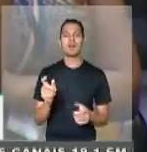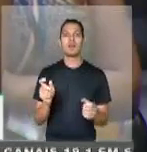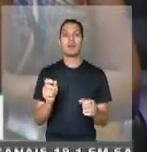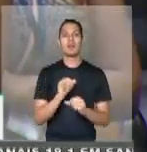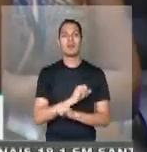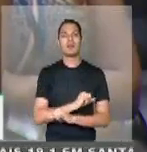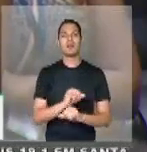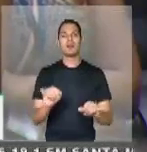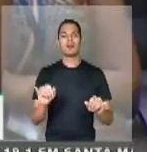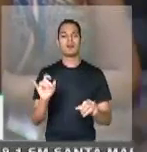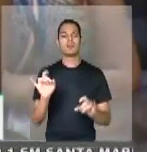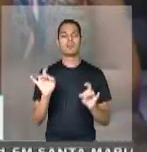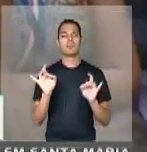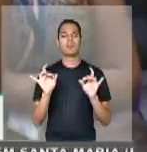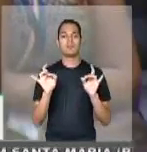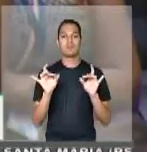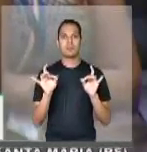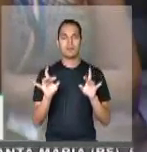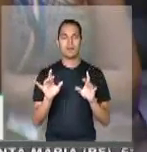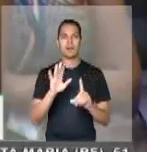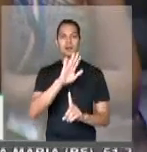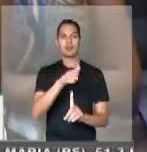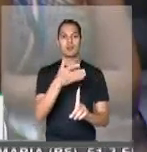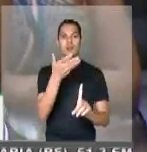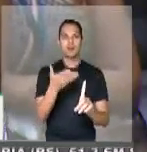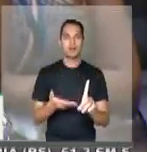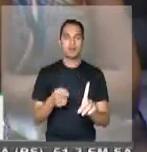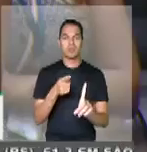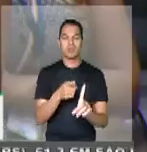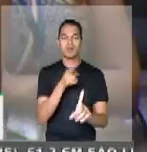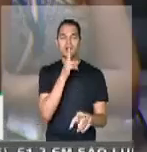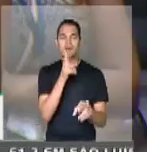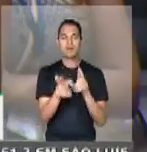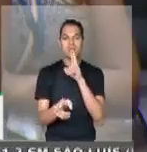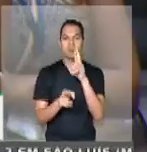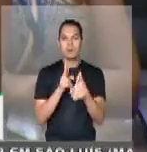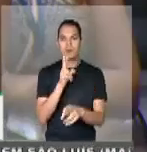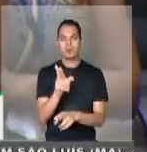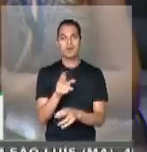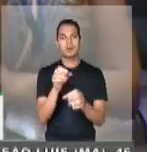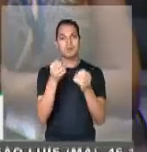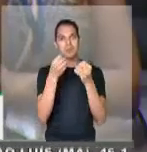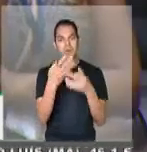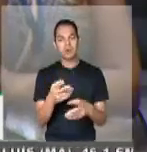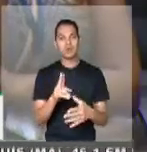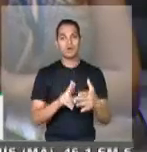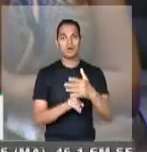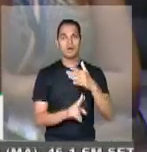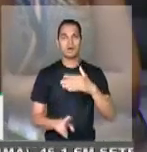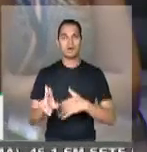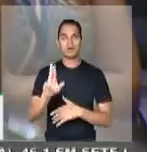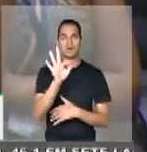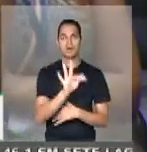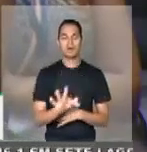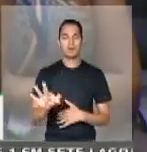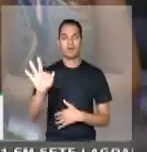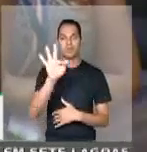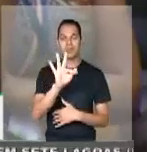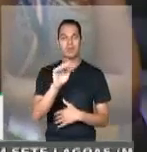fazer um registro todo especial e homenagem aos resultados profícuos da Universidade Federal de